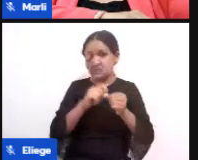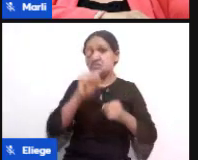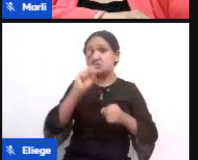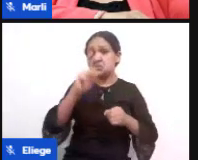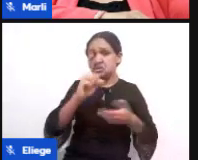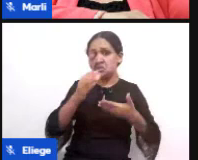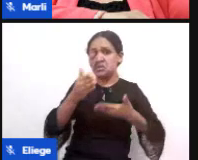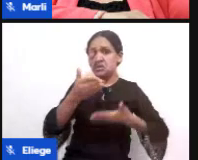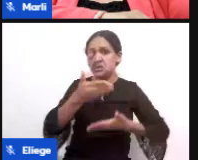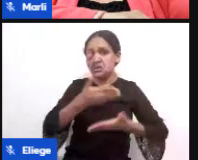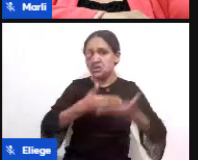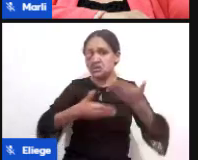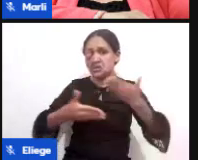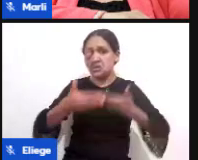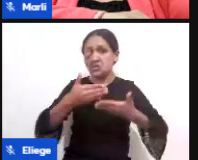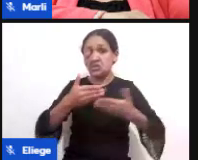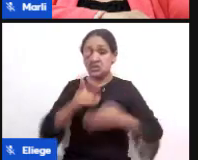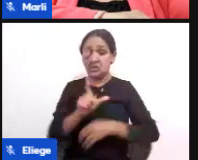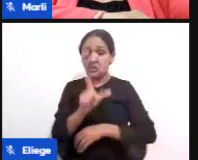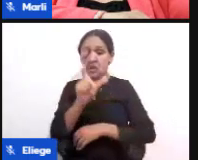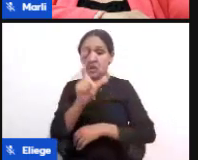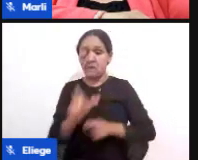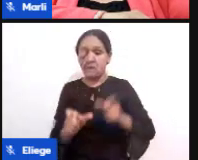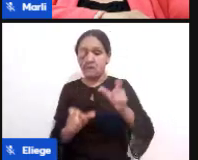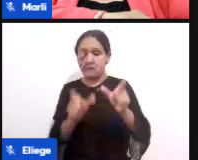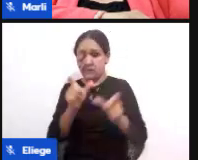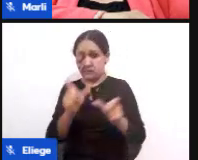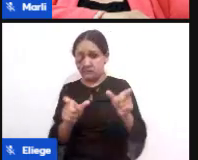as pessoas à sua volta e